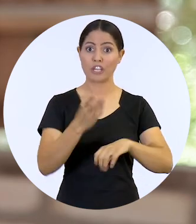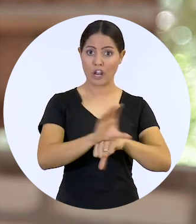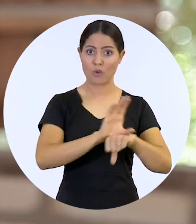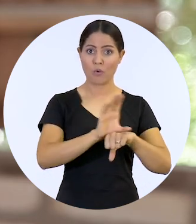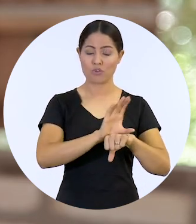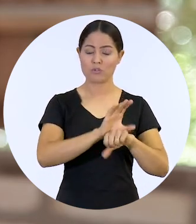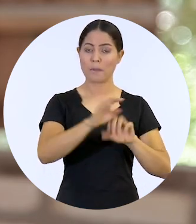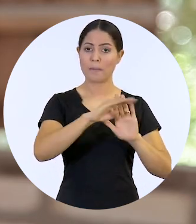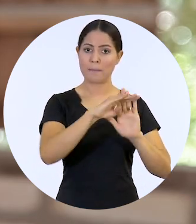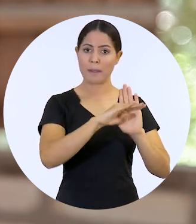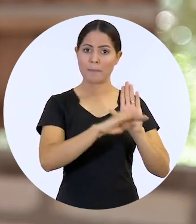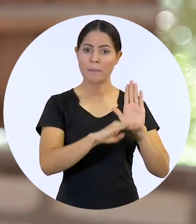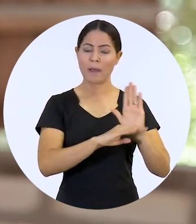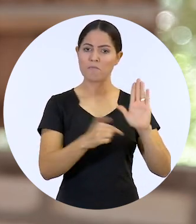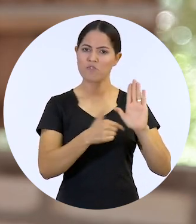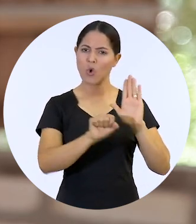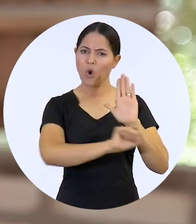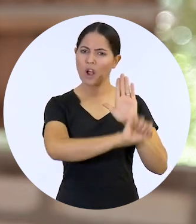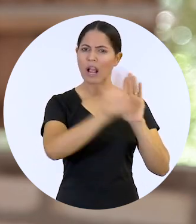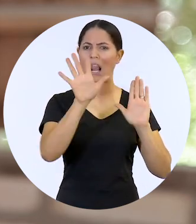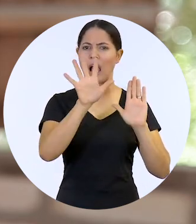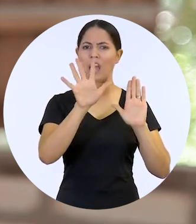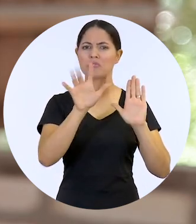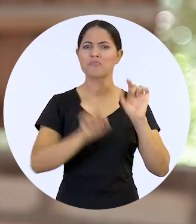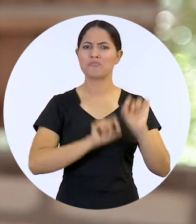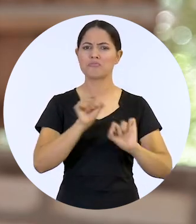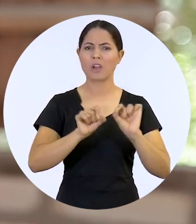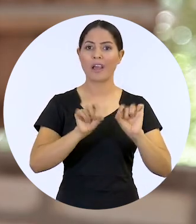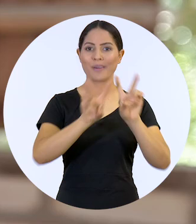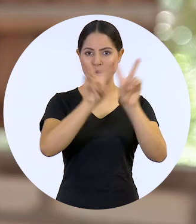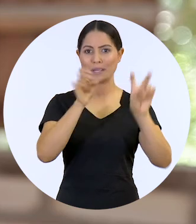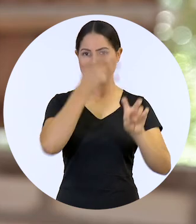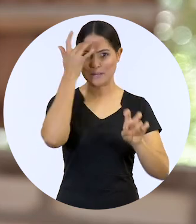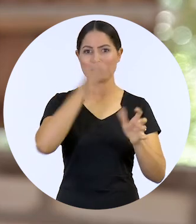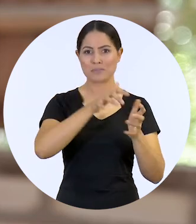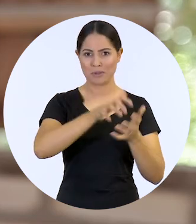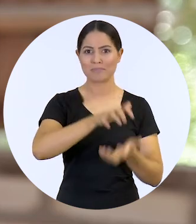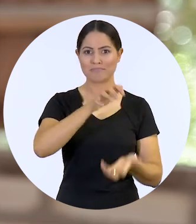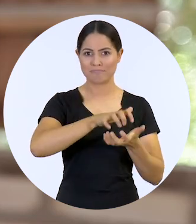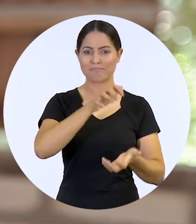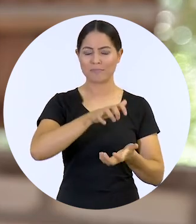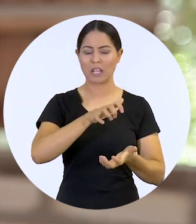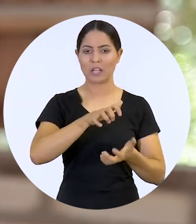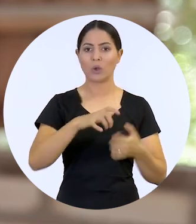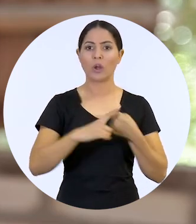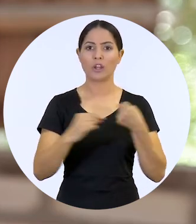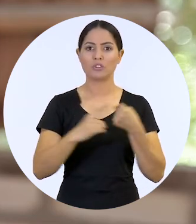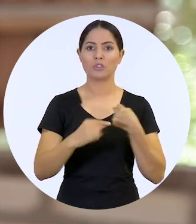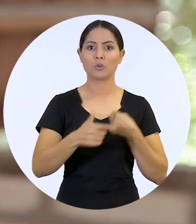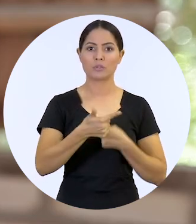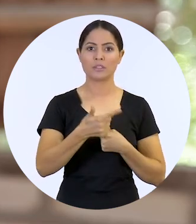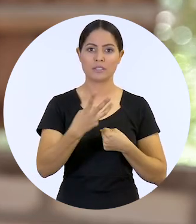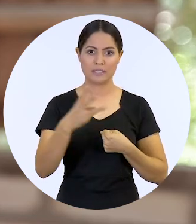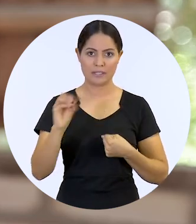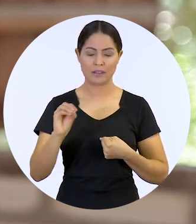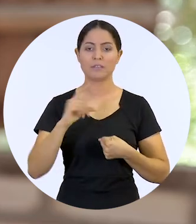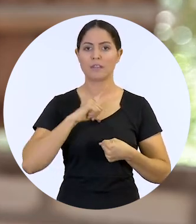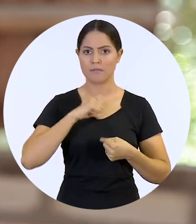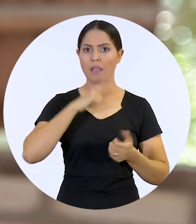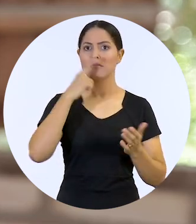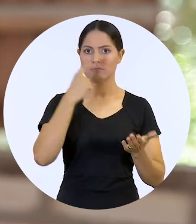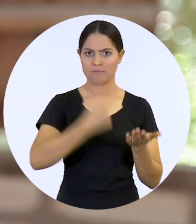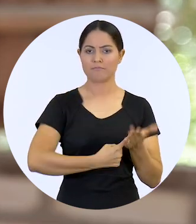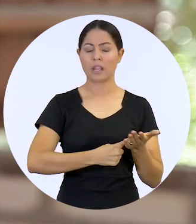nossa Constituição que tratou pela primeira vez de forma específica sobre o idoso. está lá no artigo 230 essa condição,